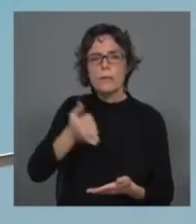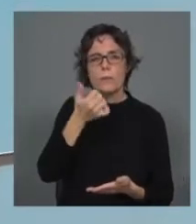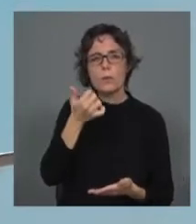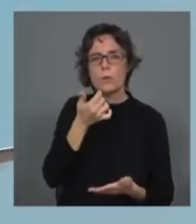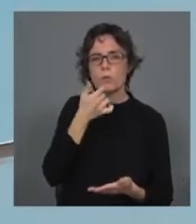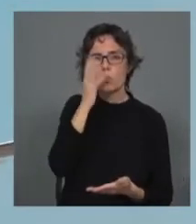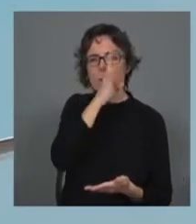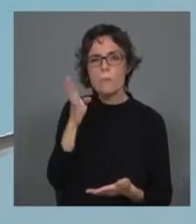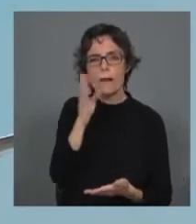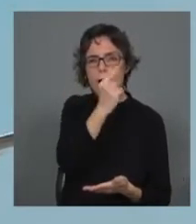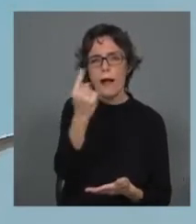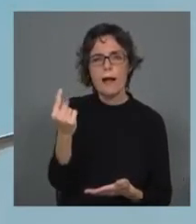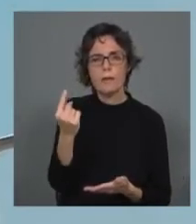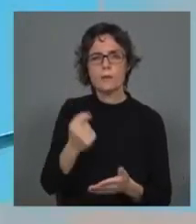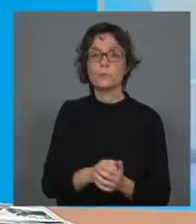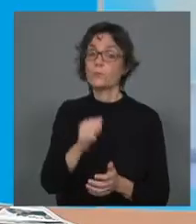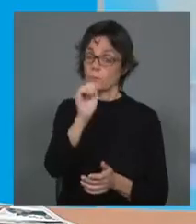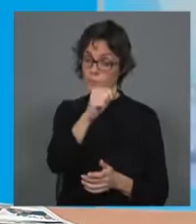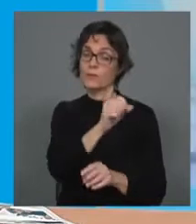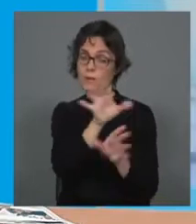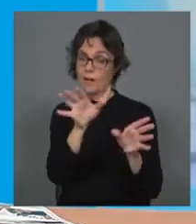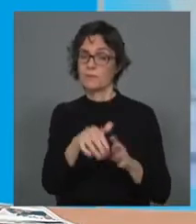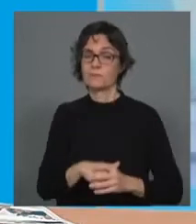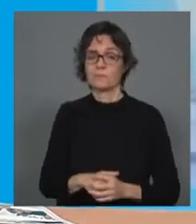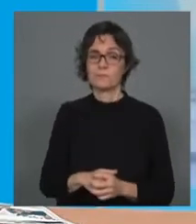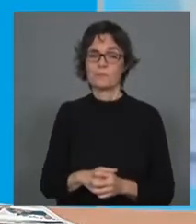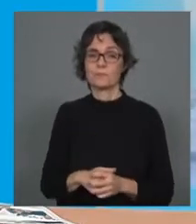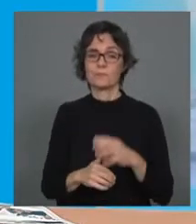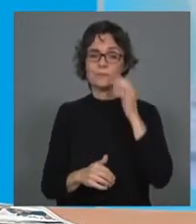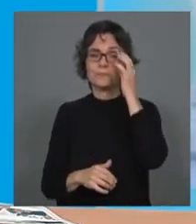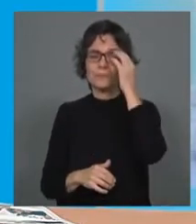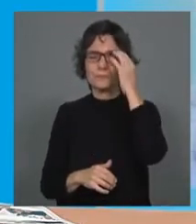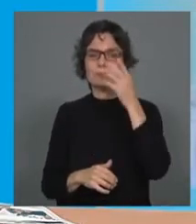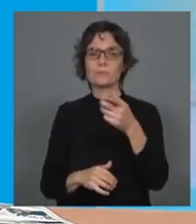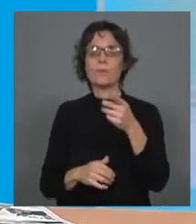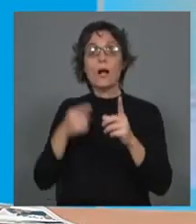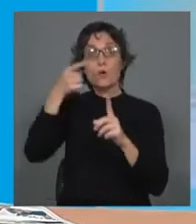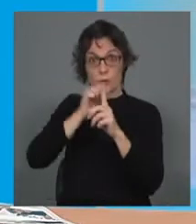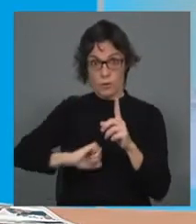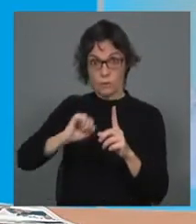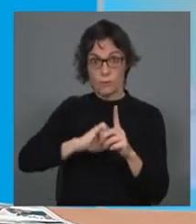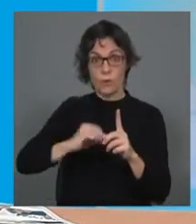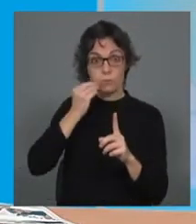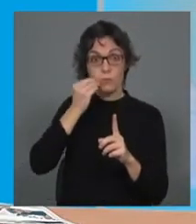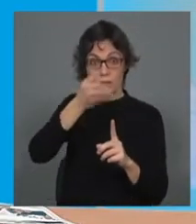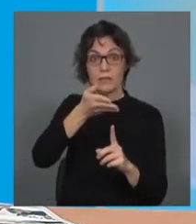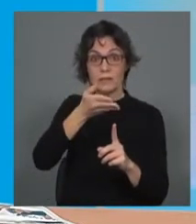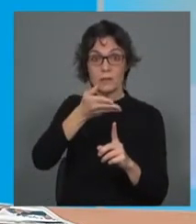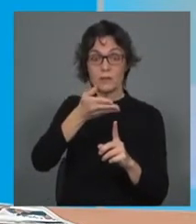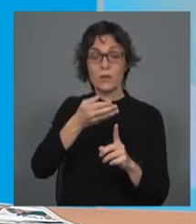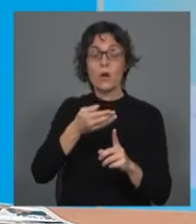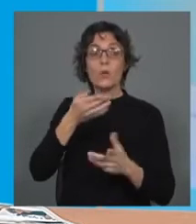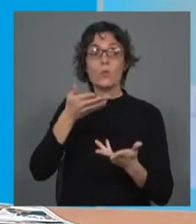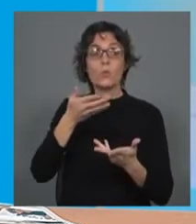nos vários credos, não é? Com toda certeza, com toda certeza. Então, a nossa intenção é que esse calendário seja cada vez